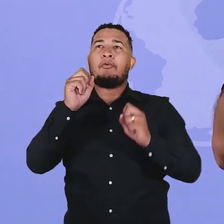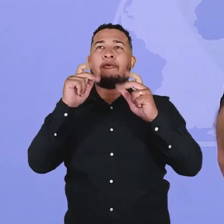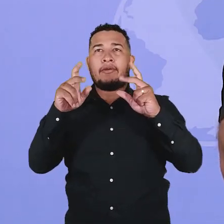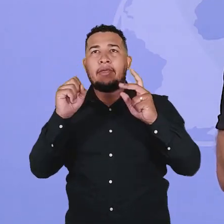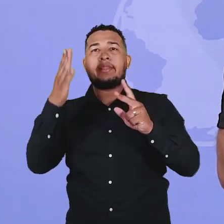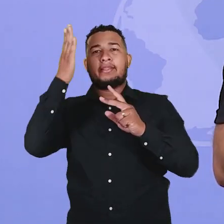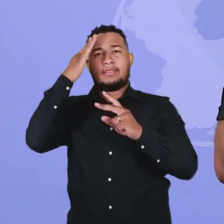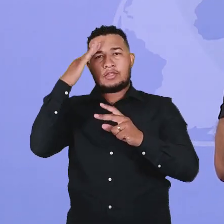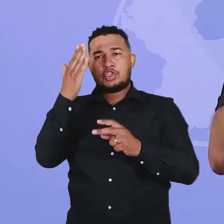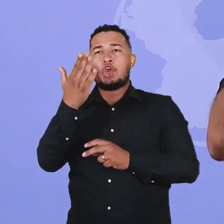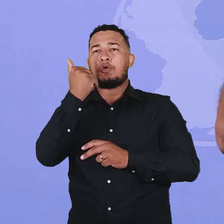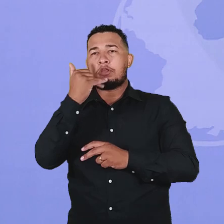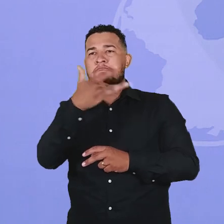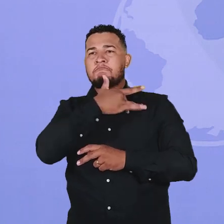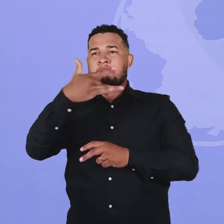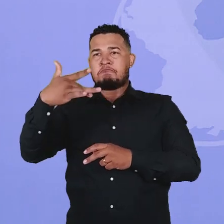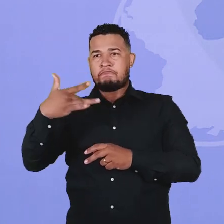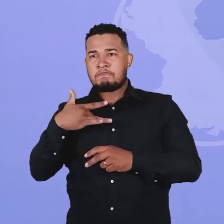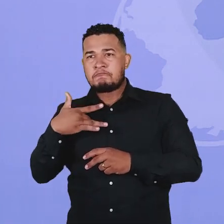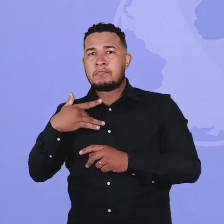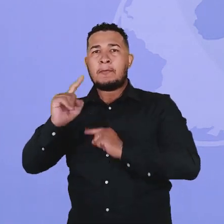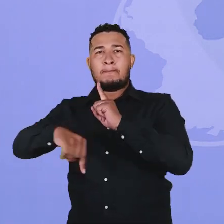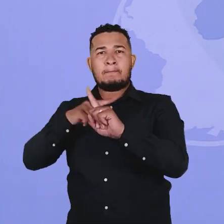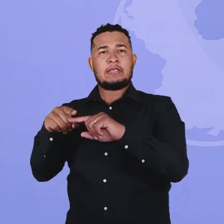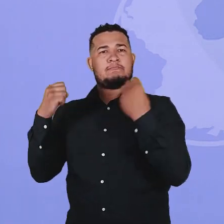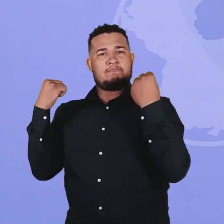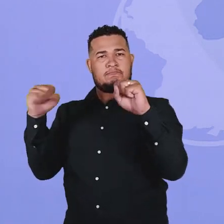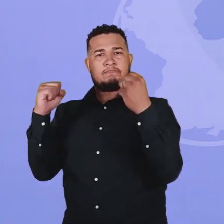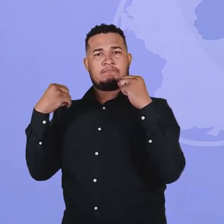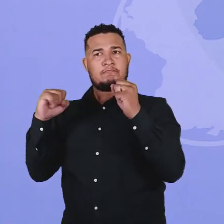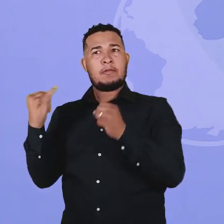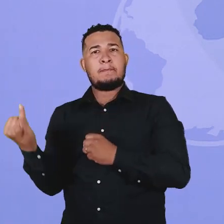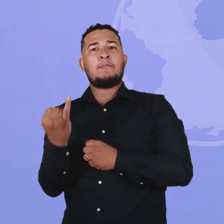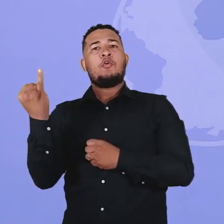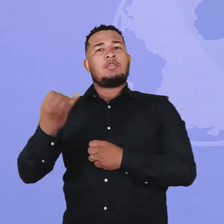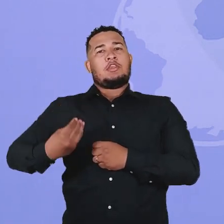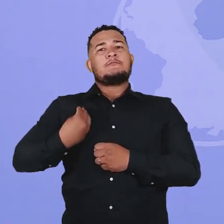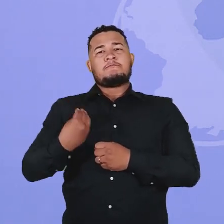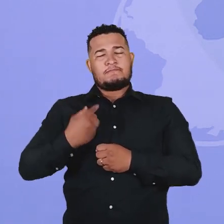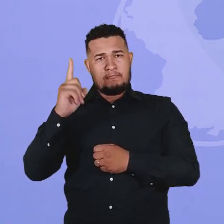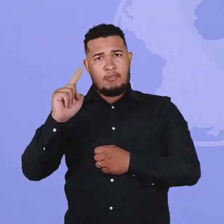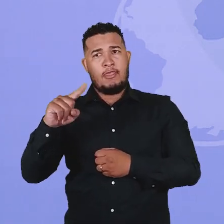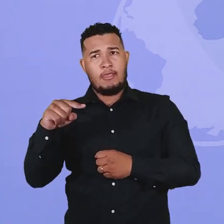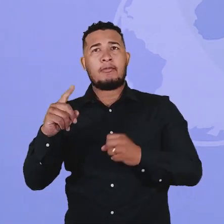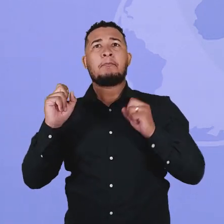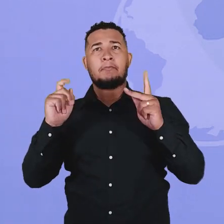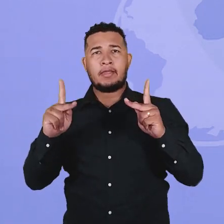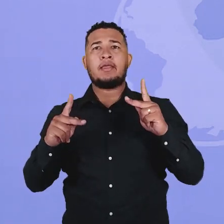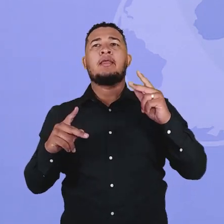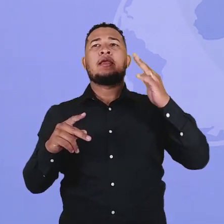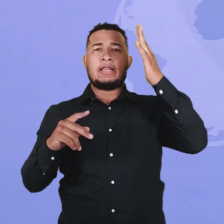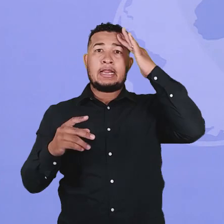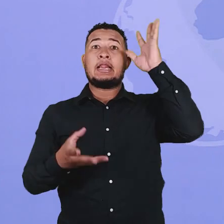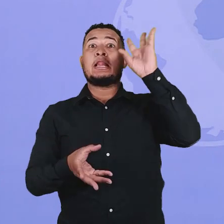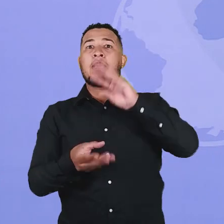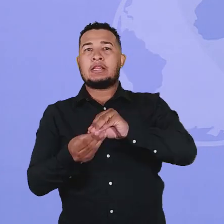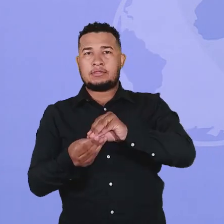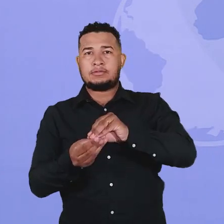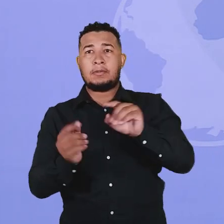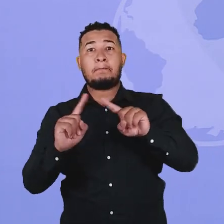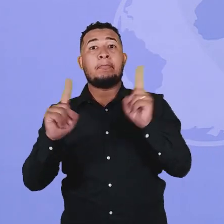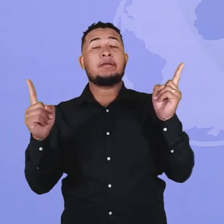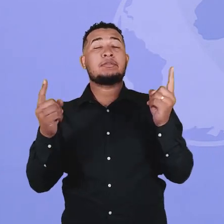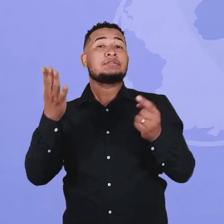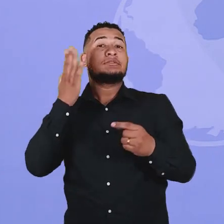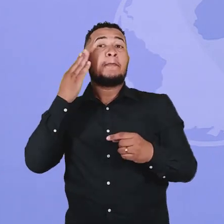Fabrício, eu já entendi que a alimentação saudável, a atividade física, o exercício físico é importante para a minha vida. Eu já compreendi